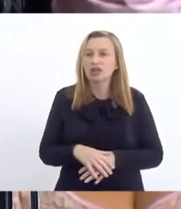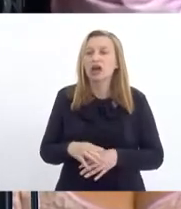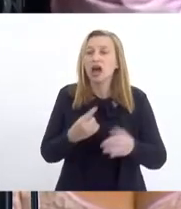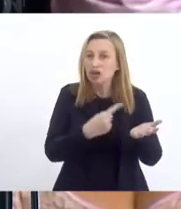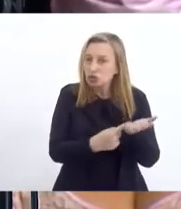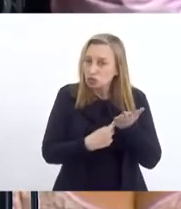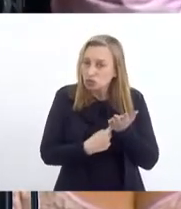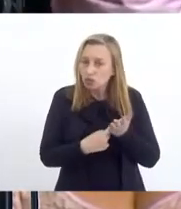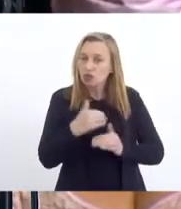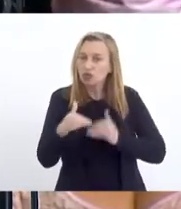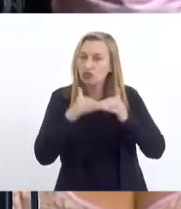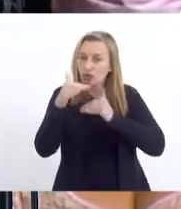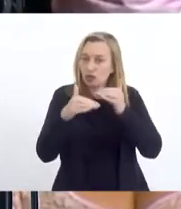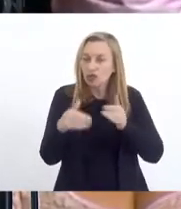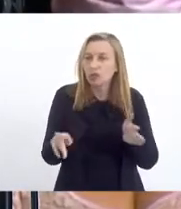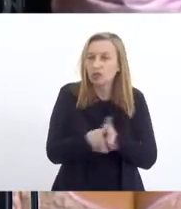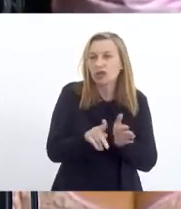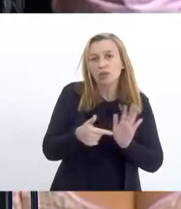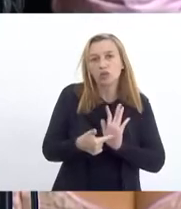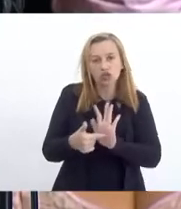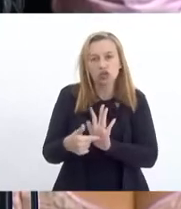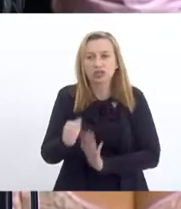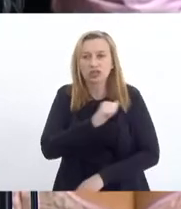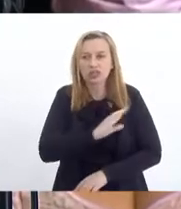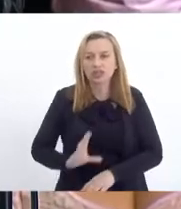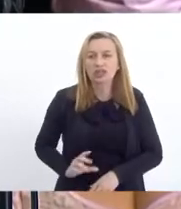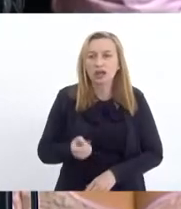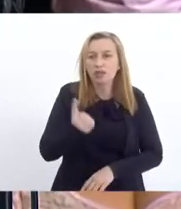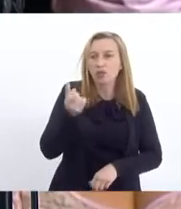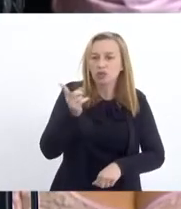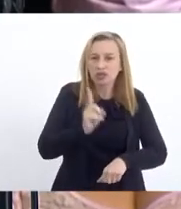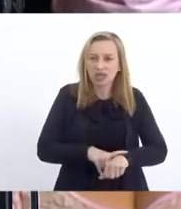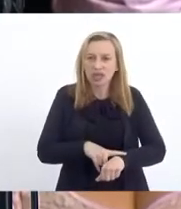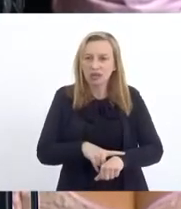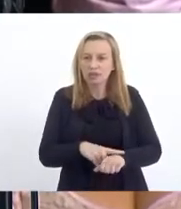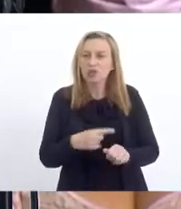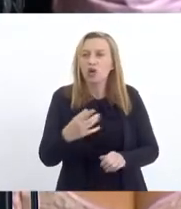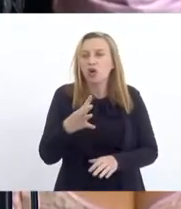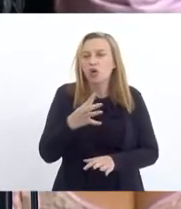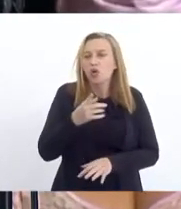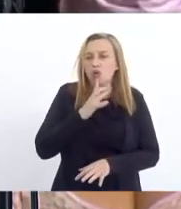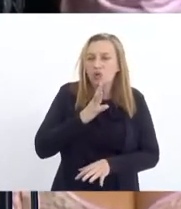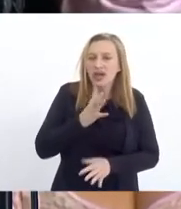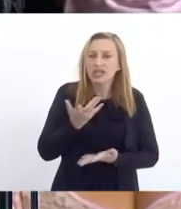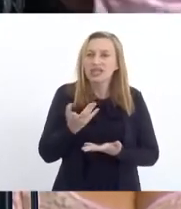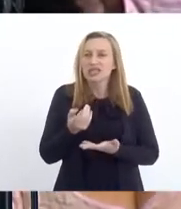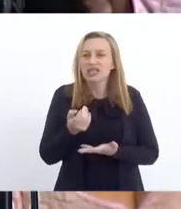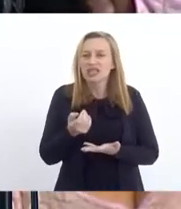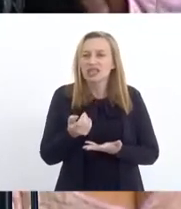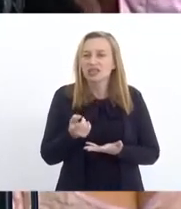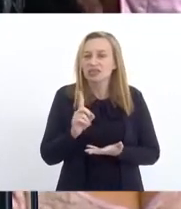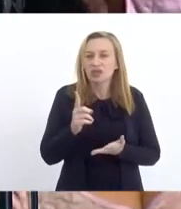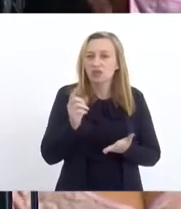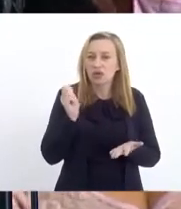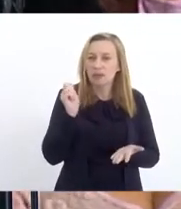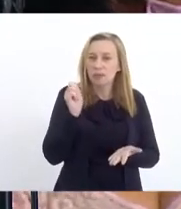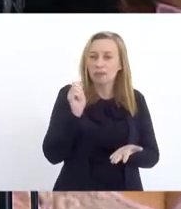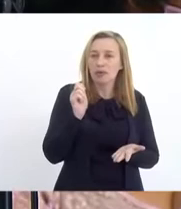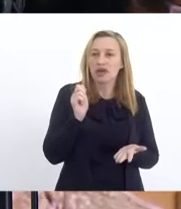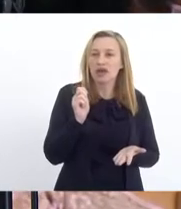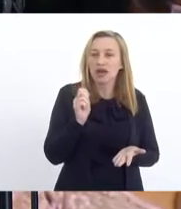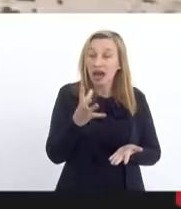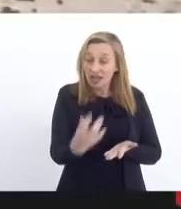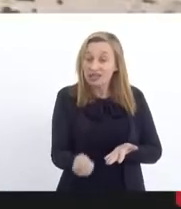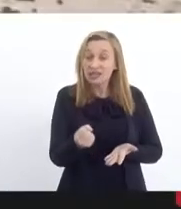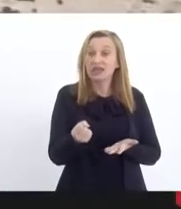até mostrando para o presidente André Siciliano ali no meu telefone há pouco tempo, muito pouca gente conhece ainda, porque não foi batido o martelo. Assim que a gente